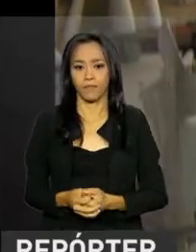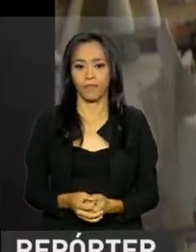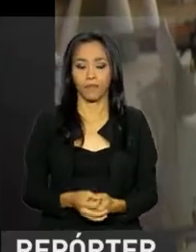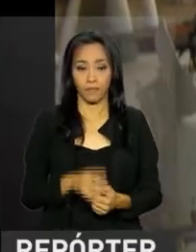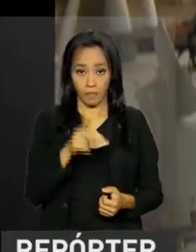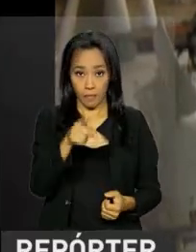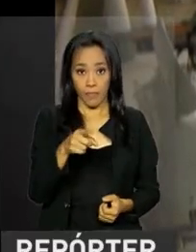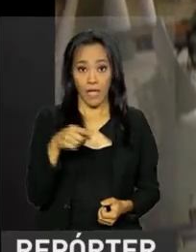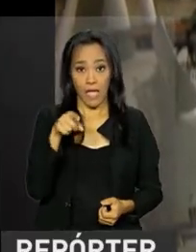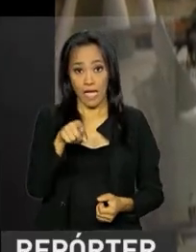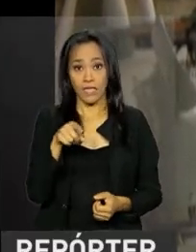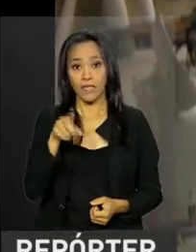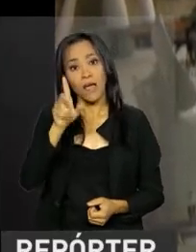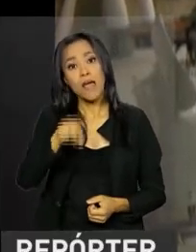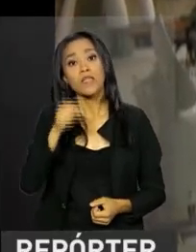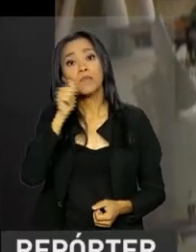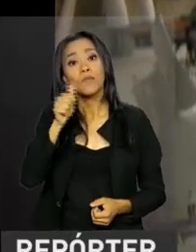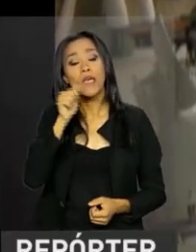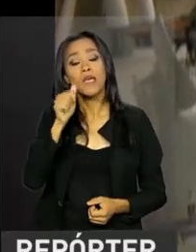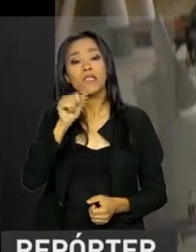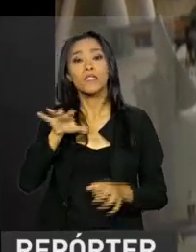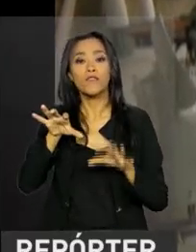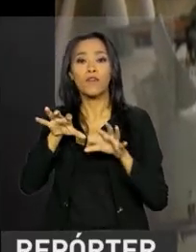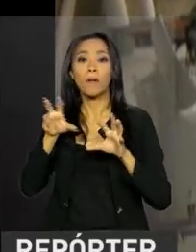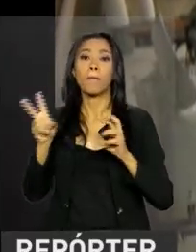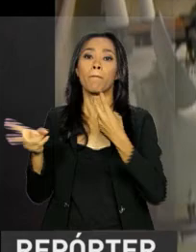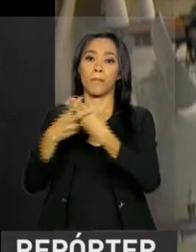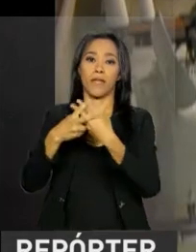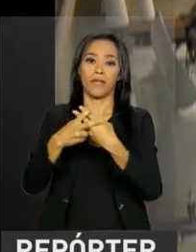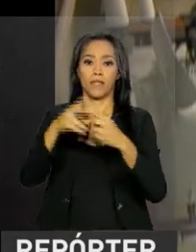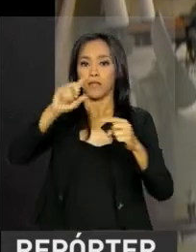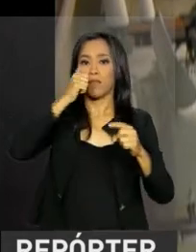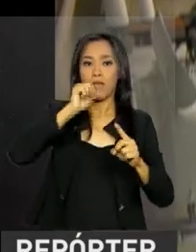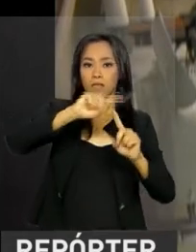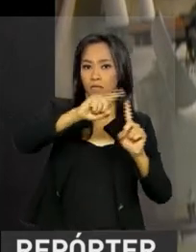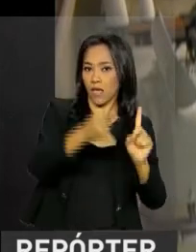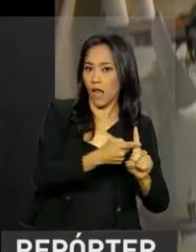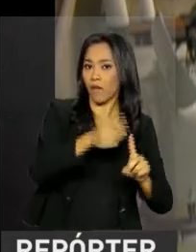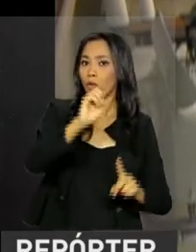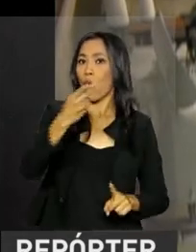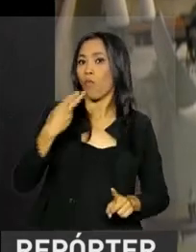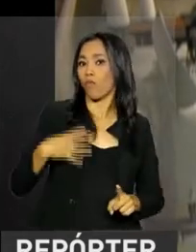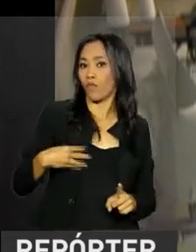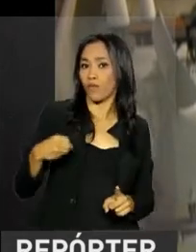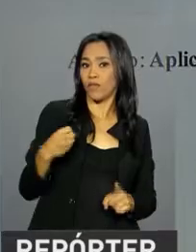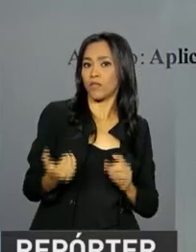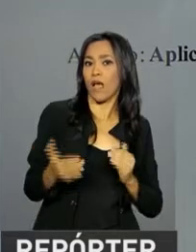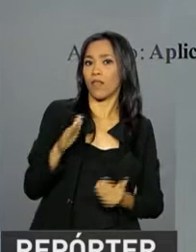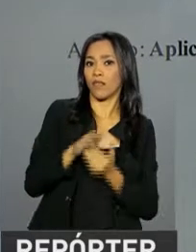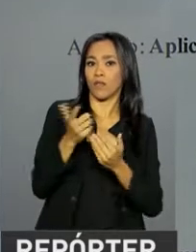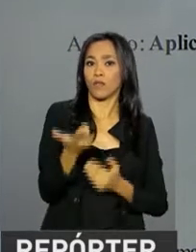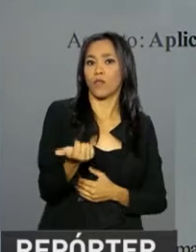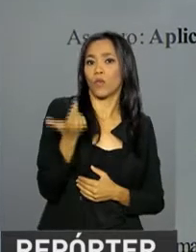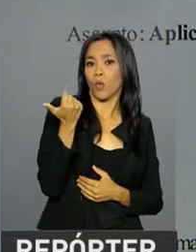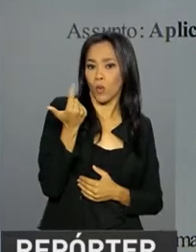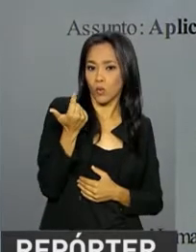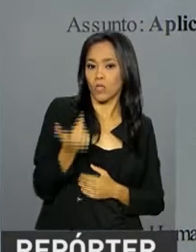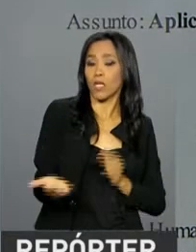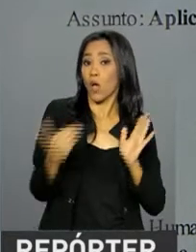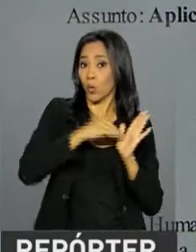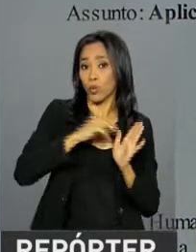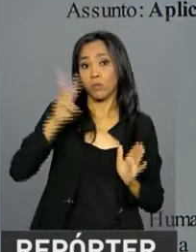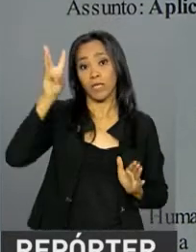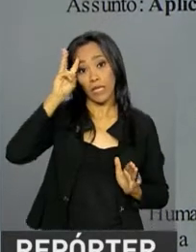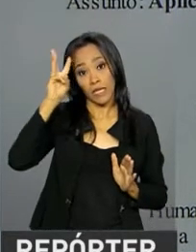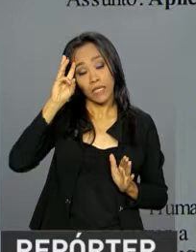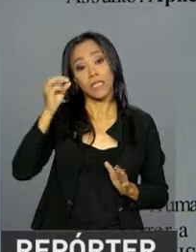medida valeria para as mulheres aprisionadas que sejam gestantes ou com filhos de até 12 anos na última terça-feira a